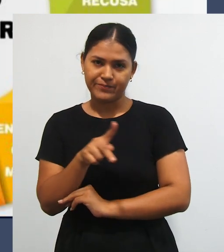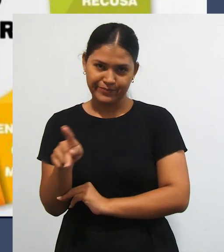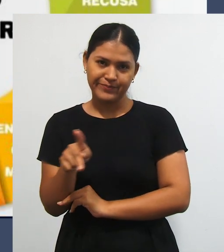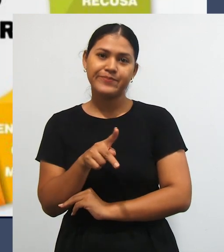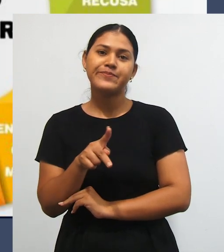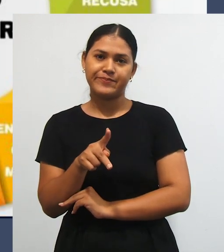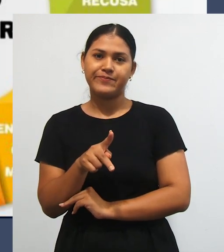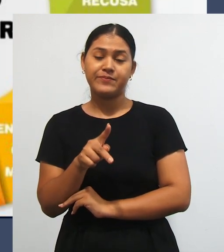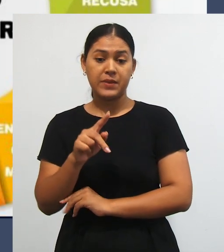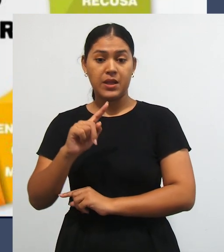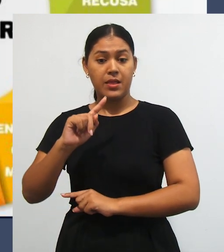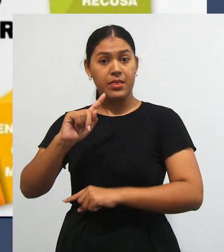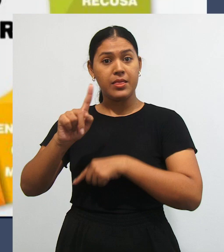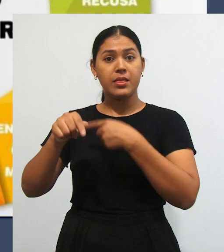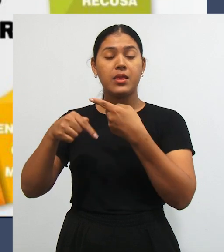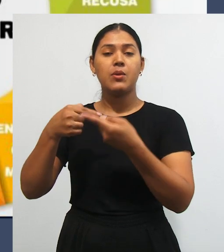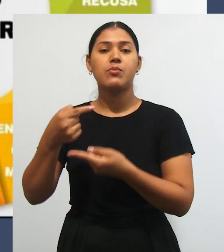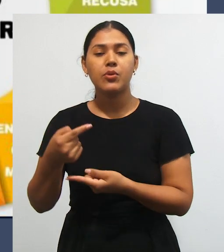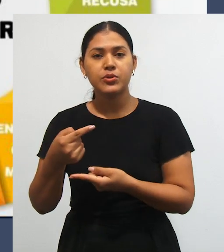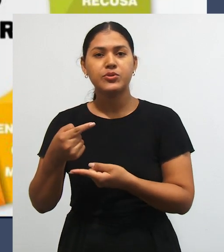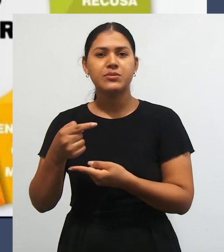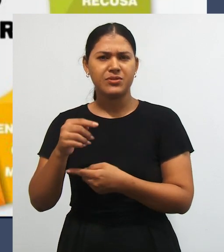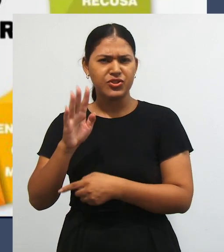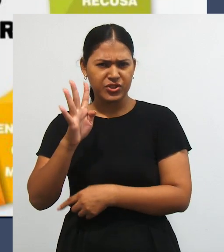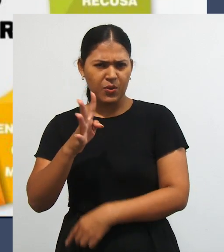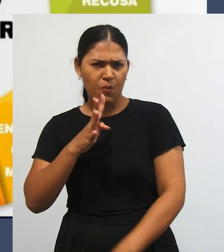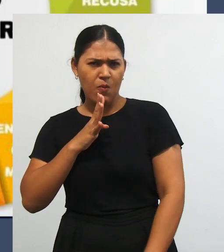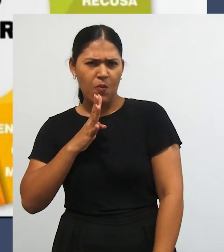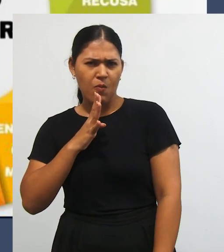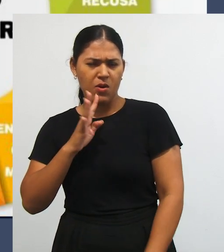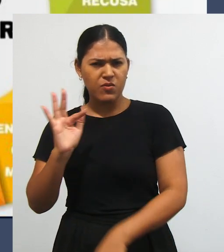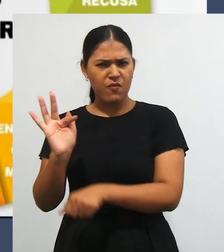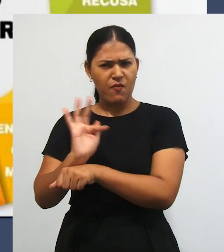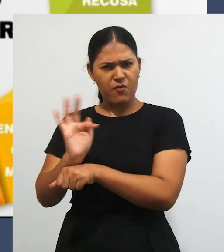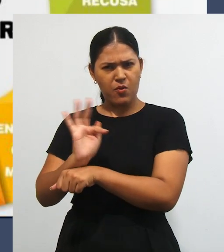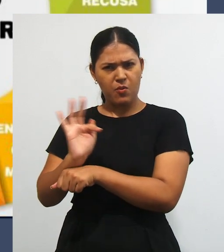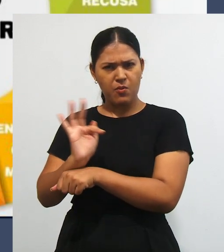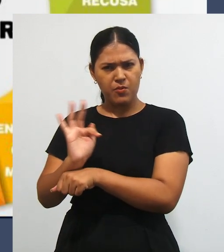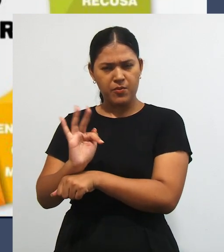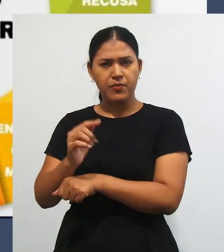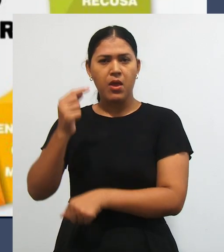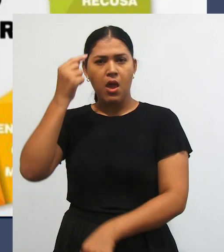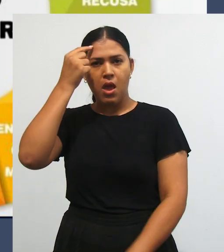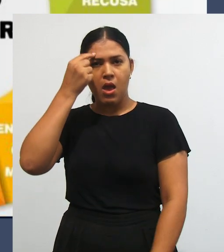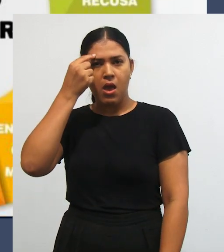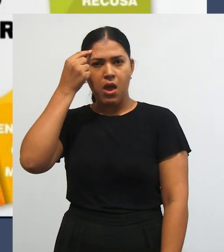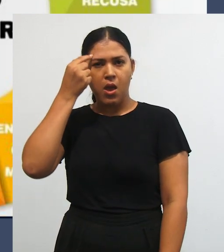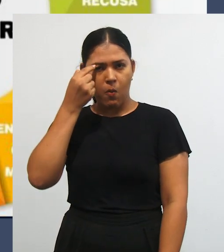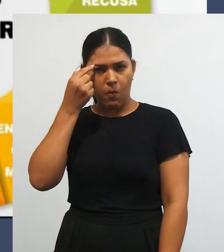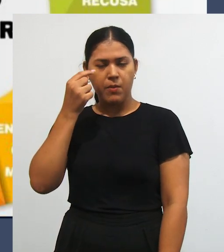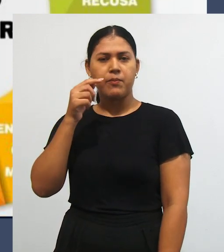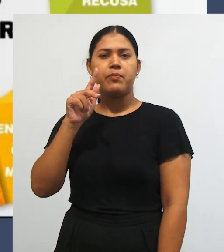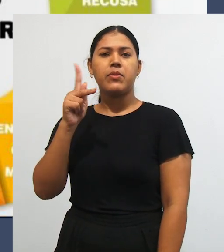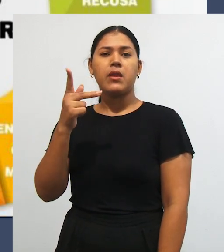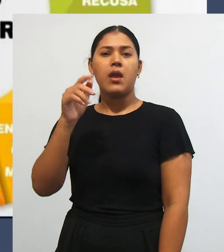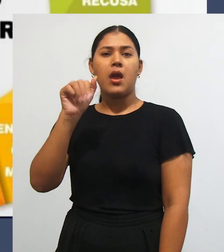torna educador, você tem o quê? Quem não já ouviu o filme? Harry Potter e a Pedra Filosofal. Pois é,